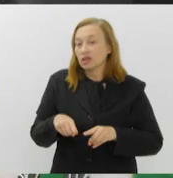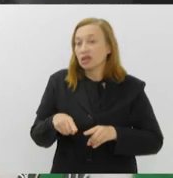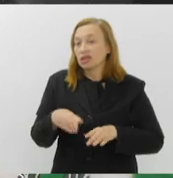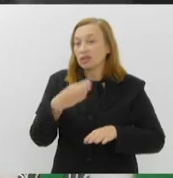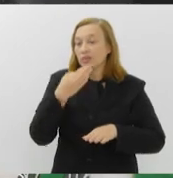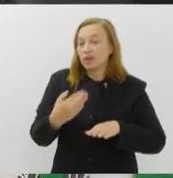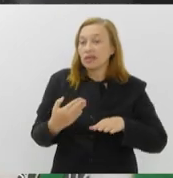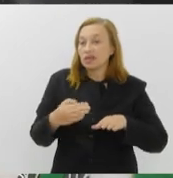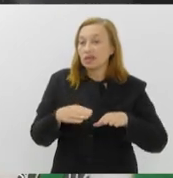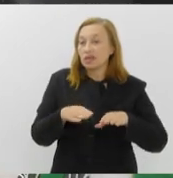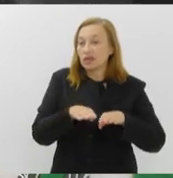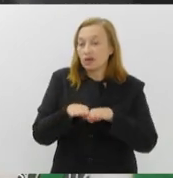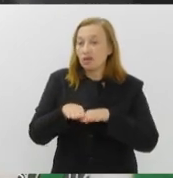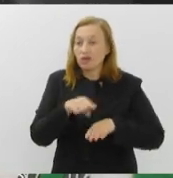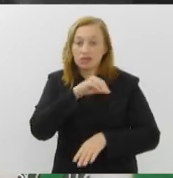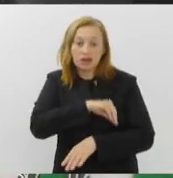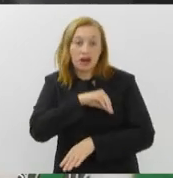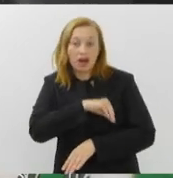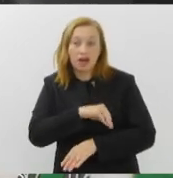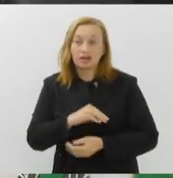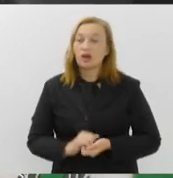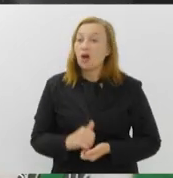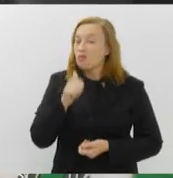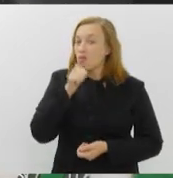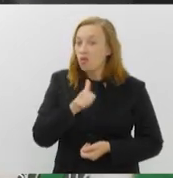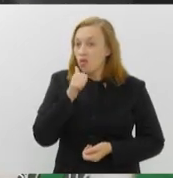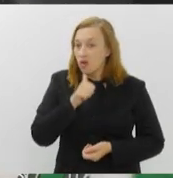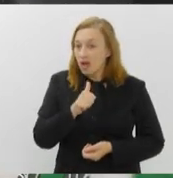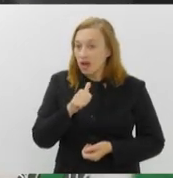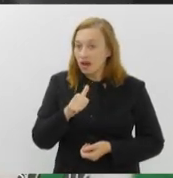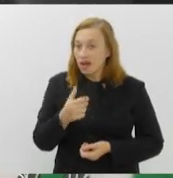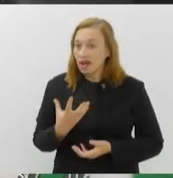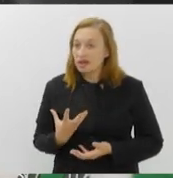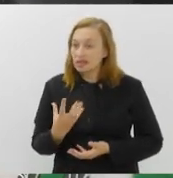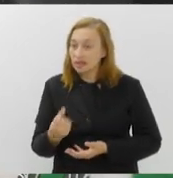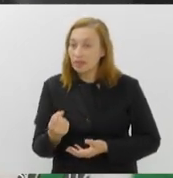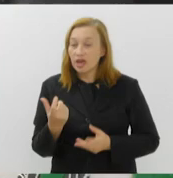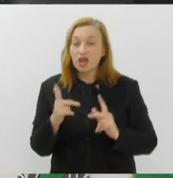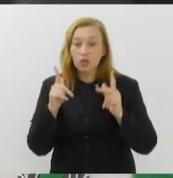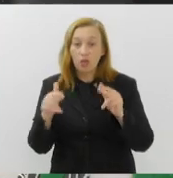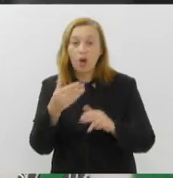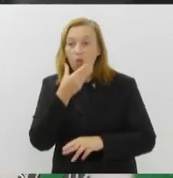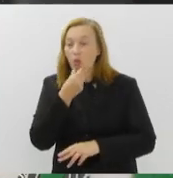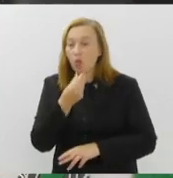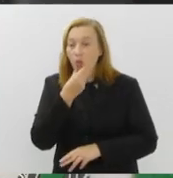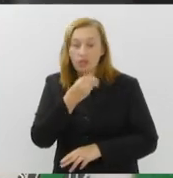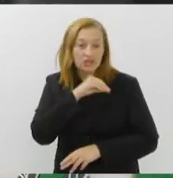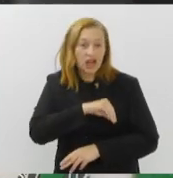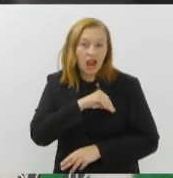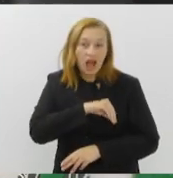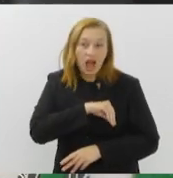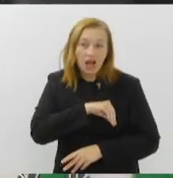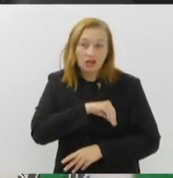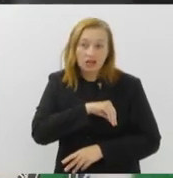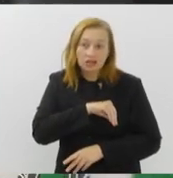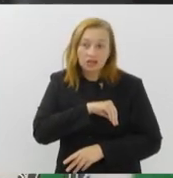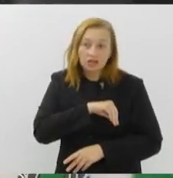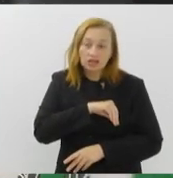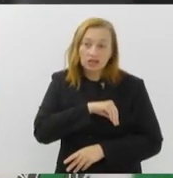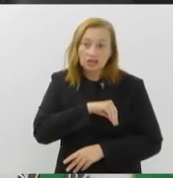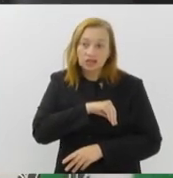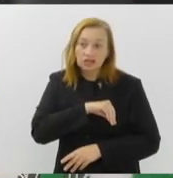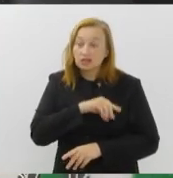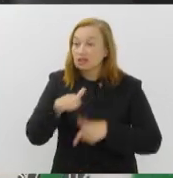seja, mulheres que devem passar a receber o mesmo que os homens, que desenvolvem as